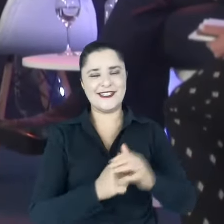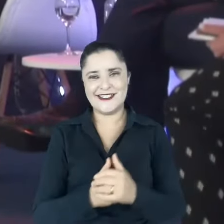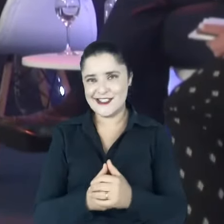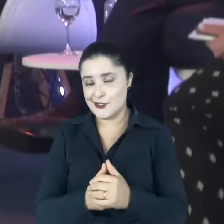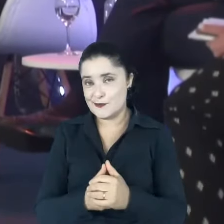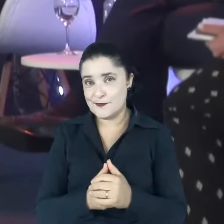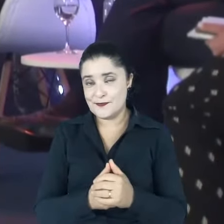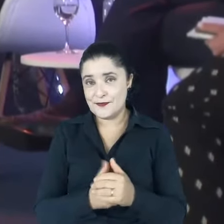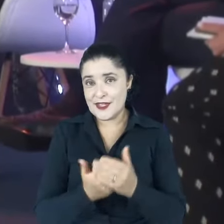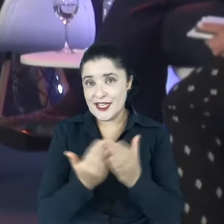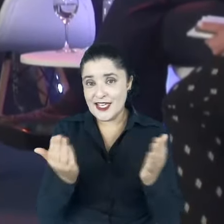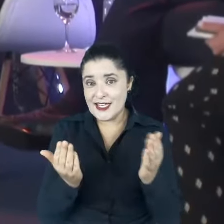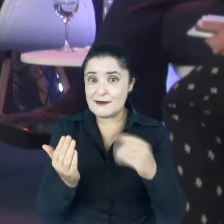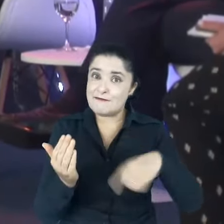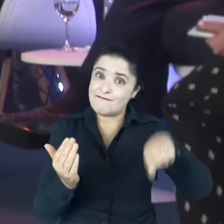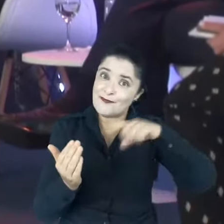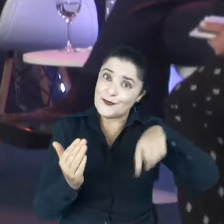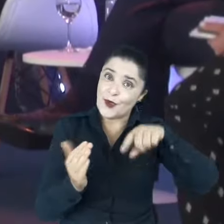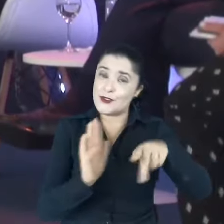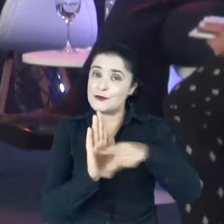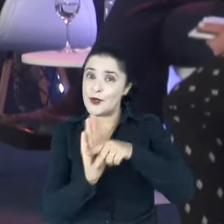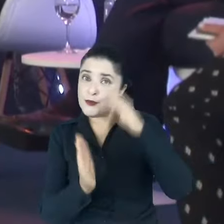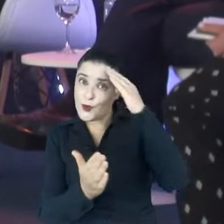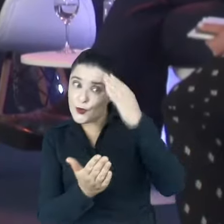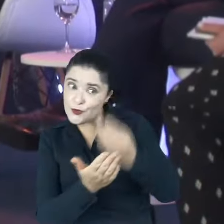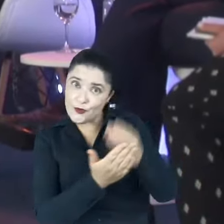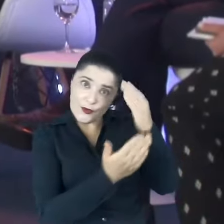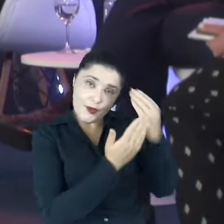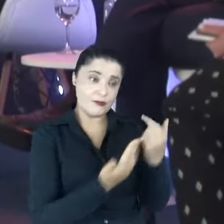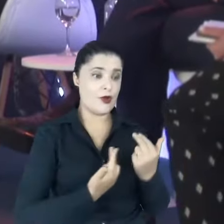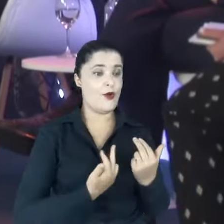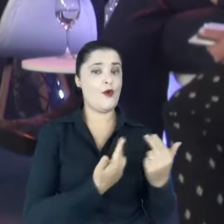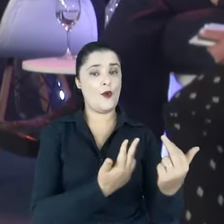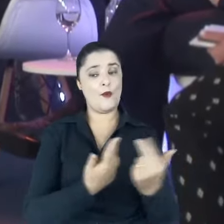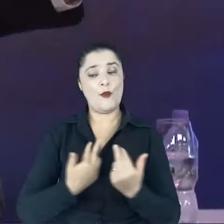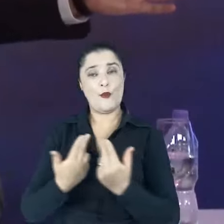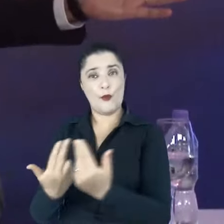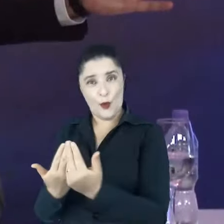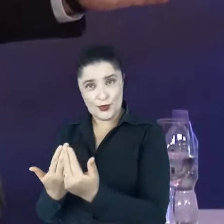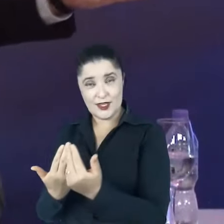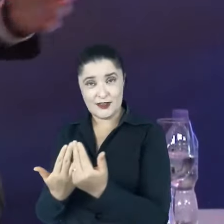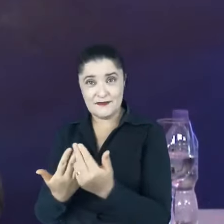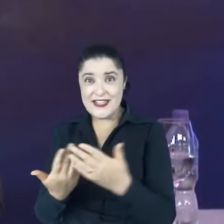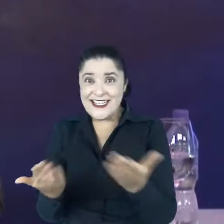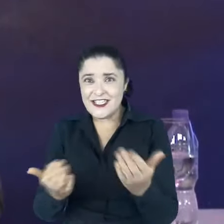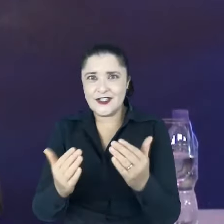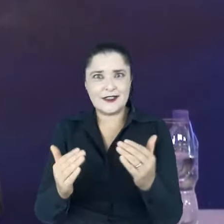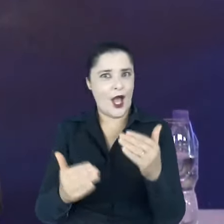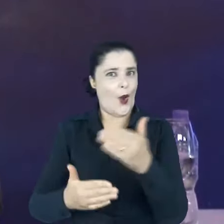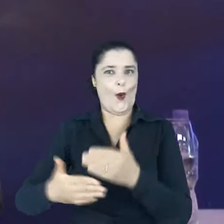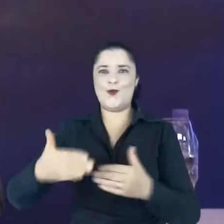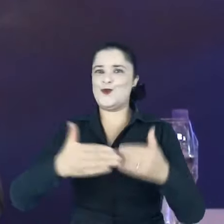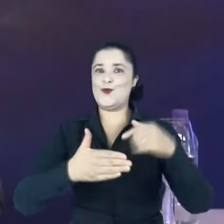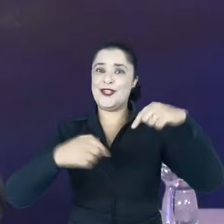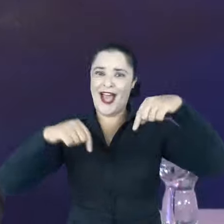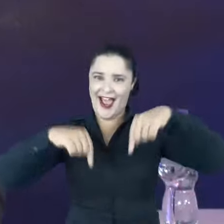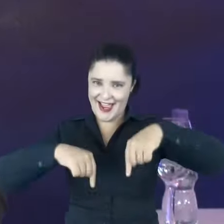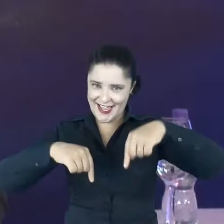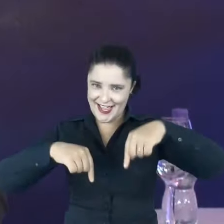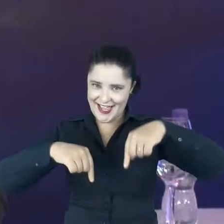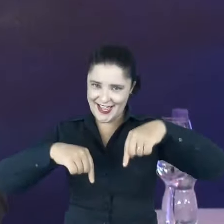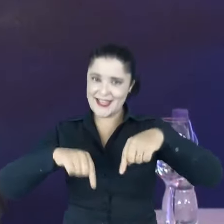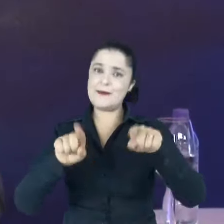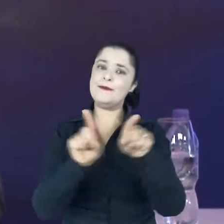de vista de confiança mútua, trust, acho que essa já está construída não só aqui, como também em aliança